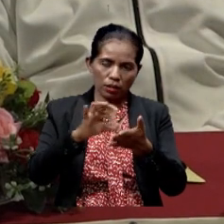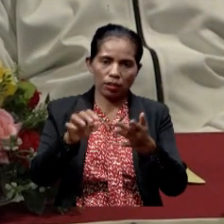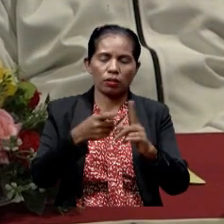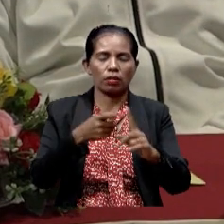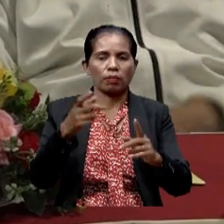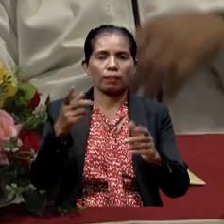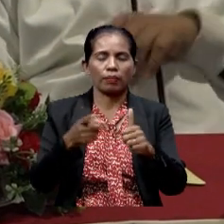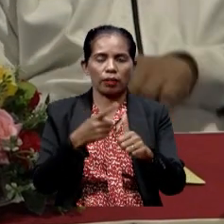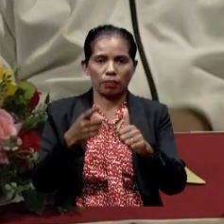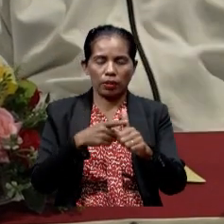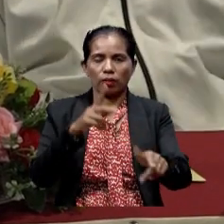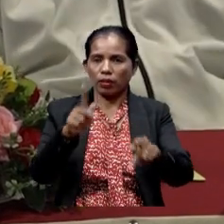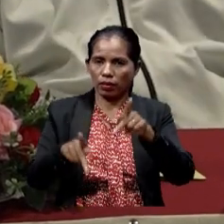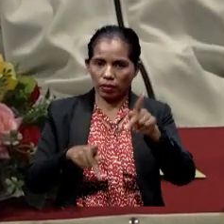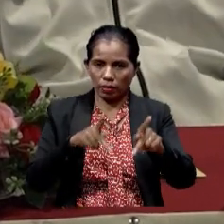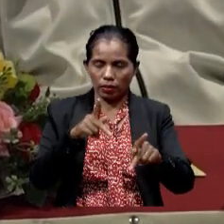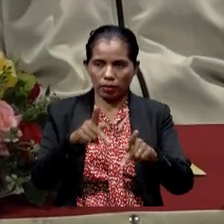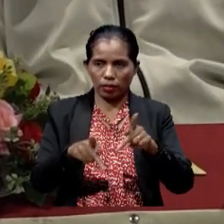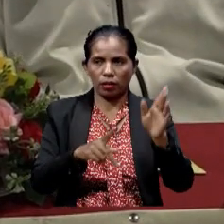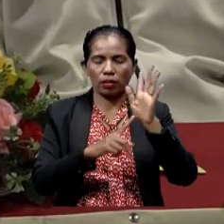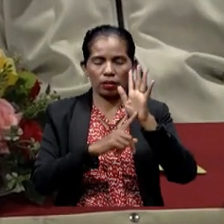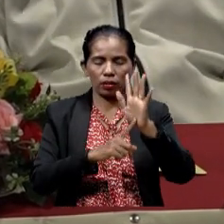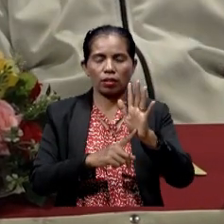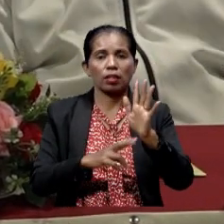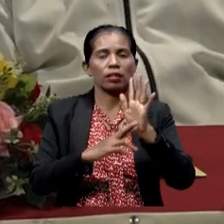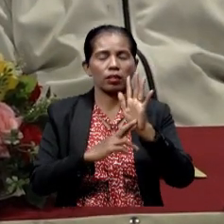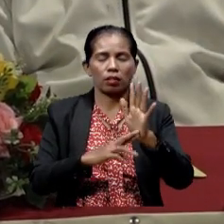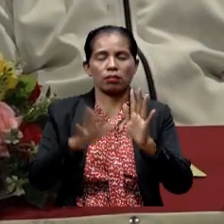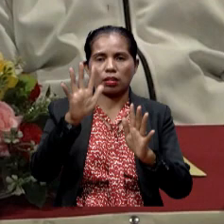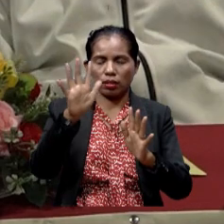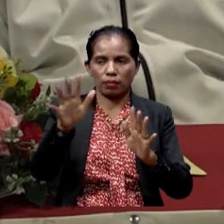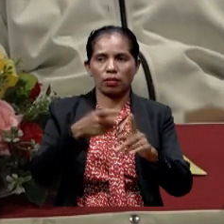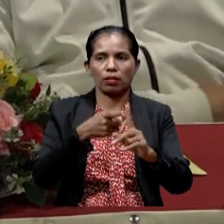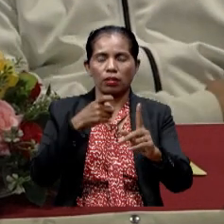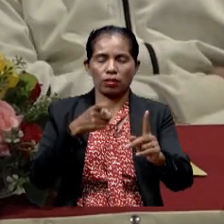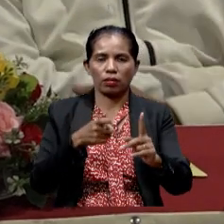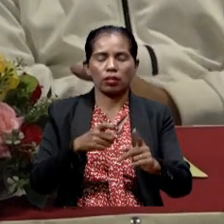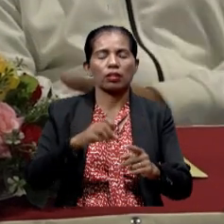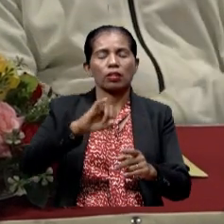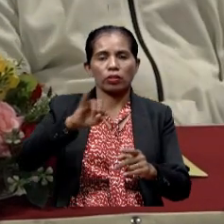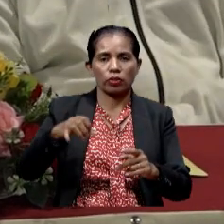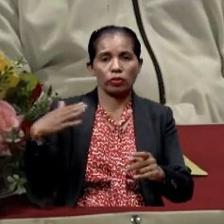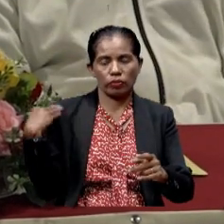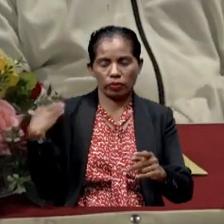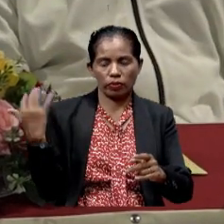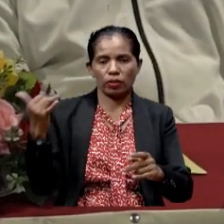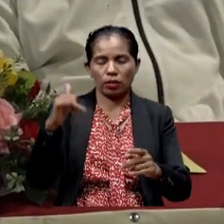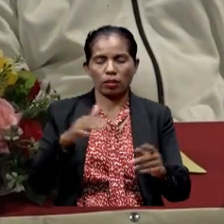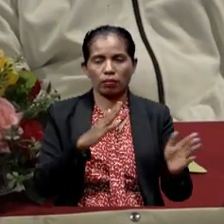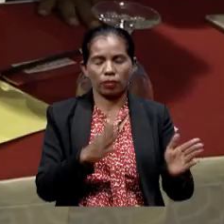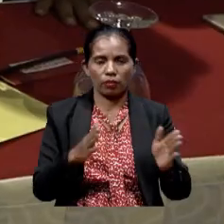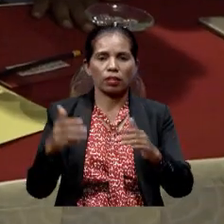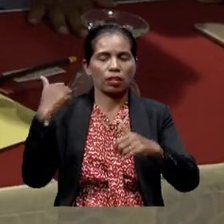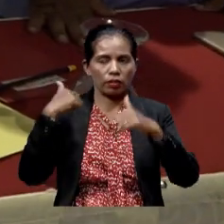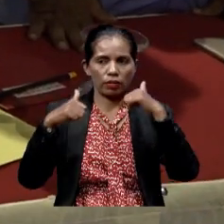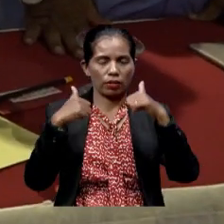primero, mai husi komunidade, religião lima ne rasik, nomos mai husi koru sira juventudi, nebe maka kita si promove iha aktividade